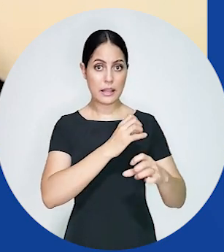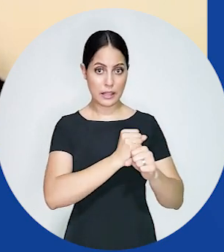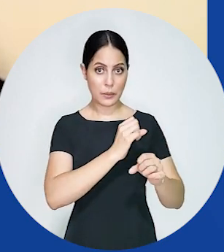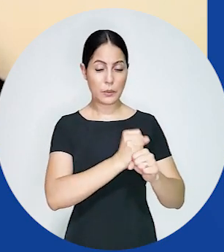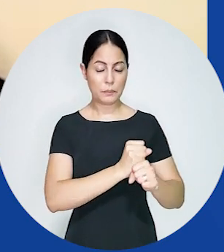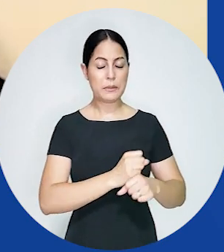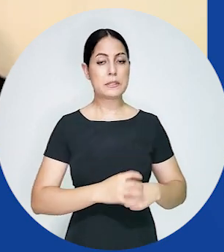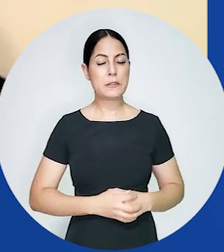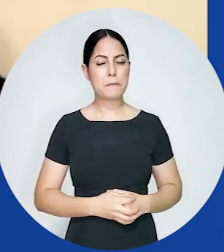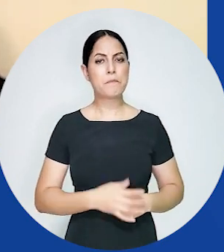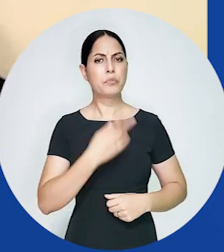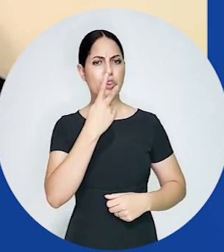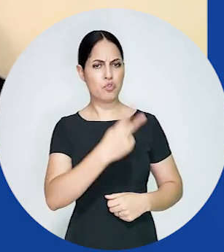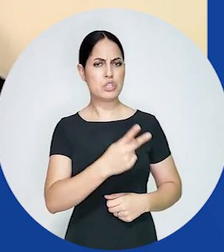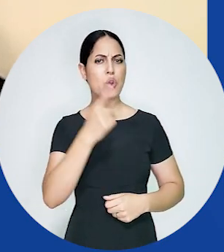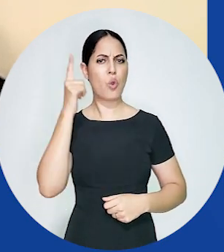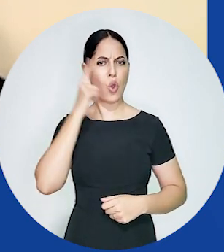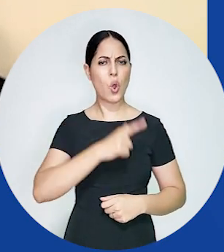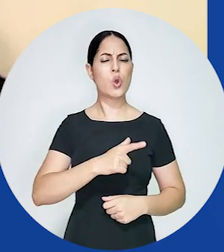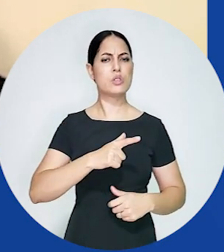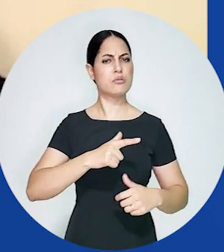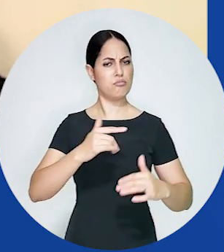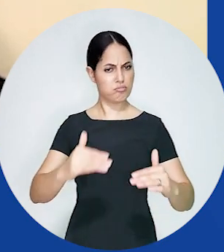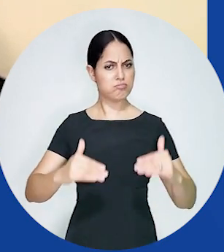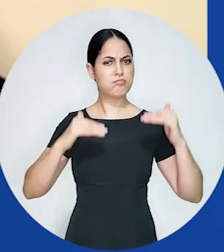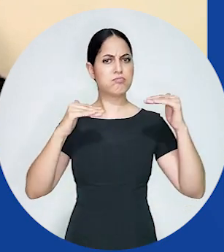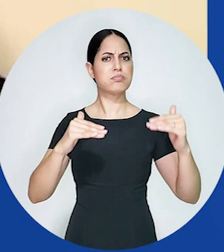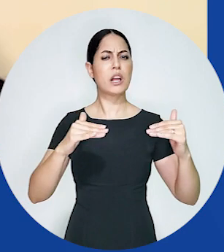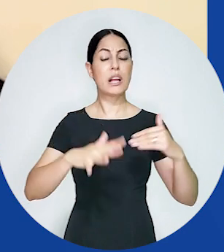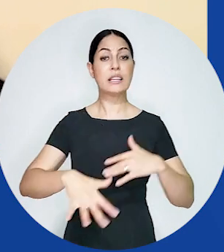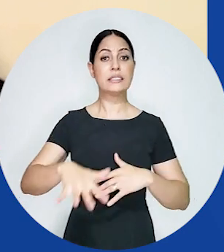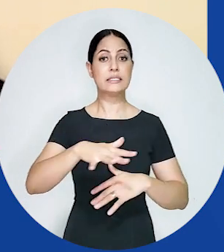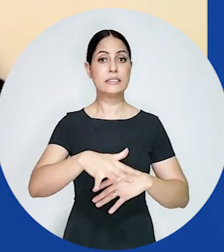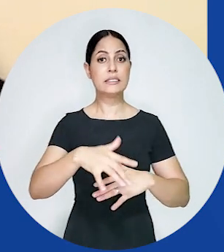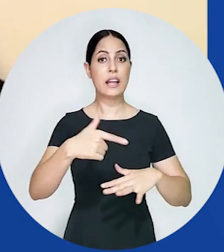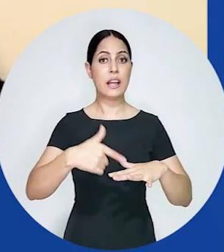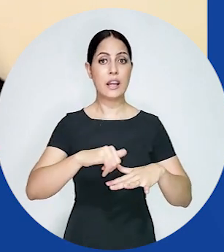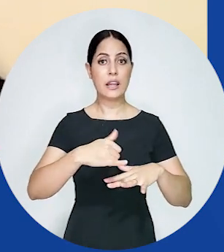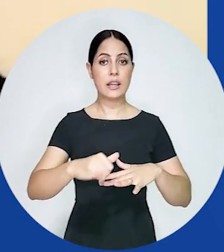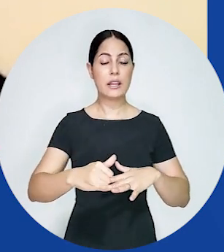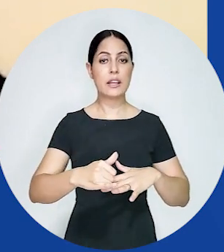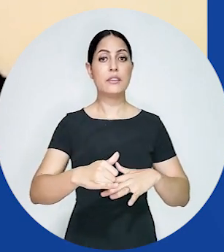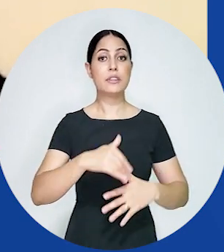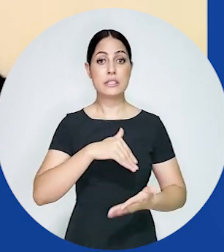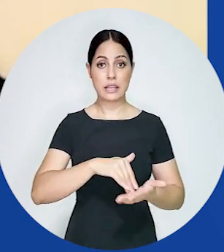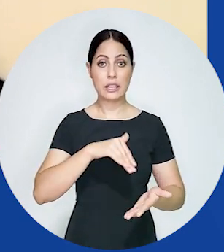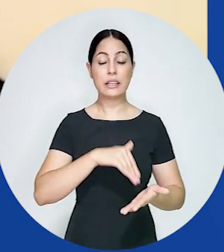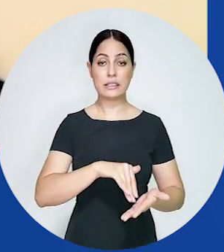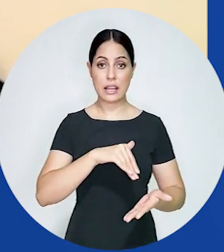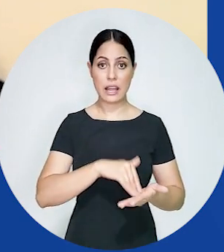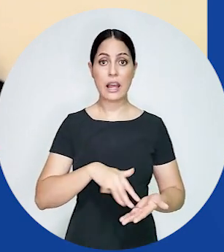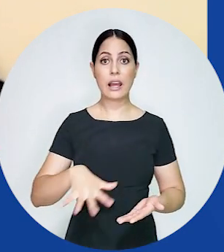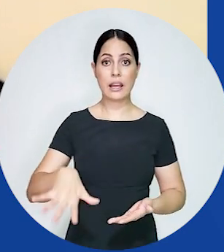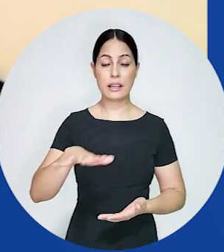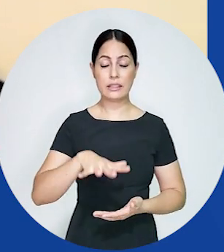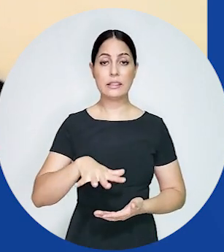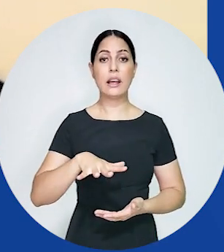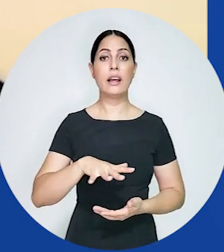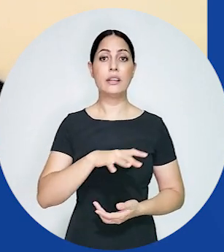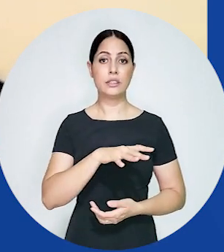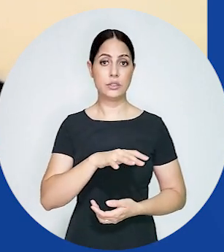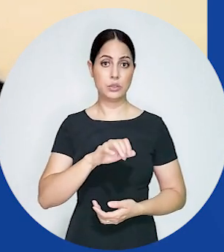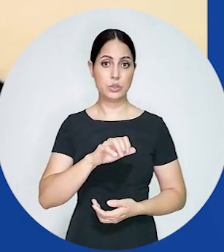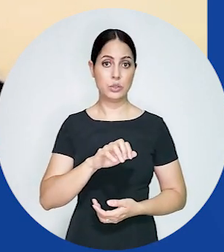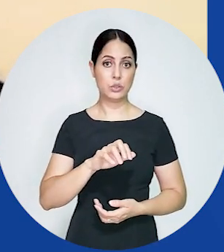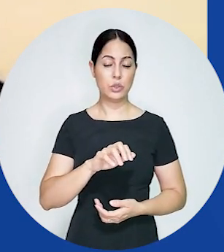né, que teve uma carreira de sucesso, também na área de energia, foi secretária de Estado no Rio